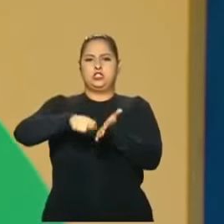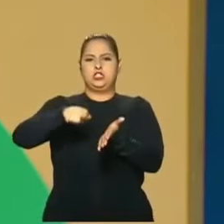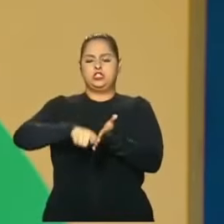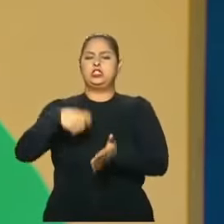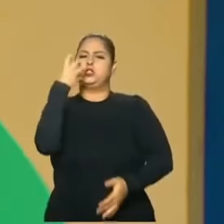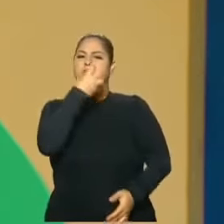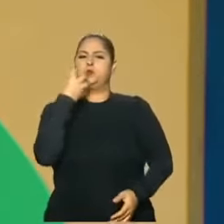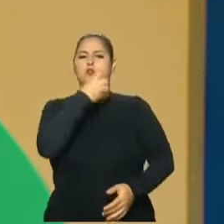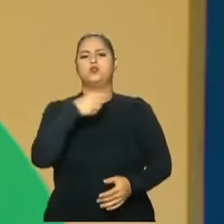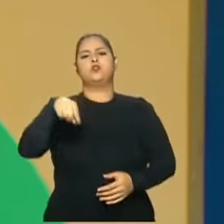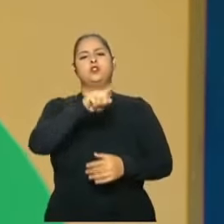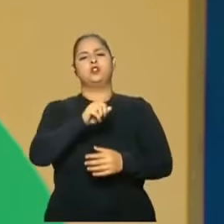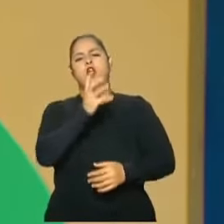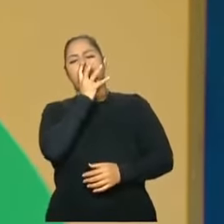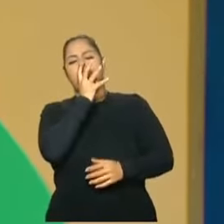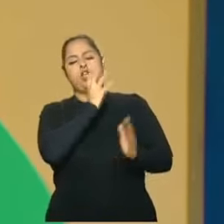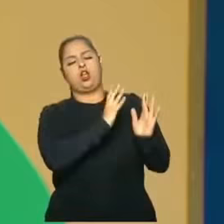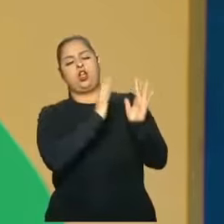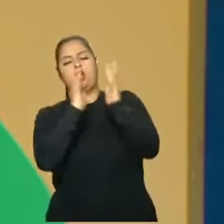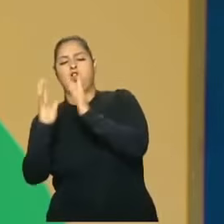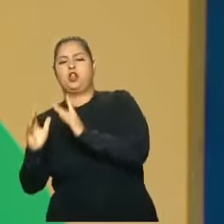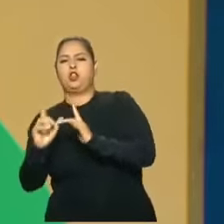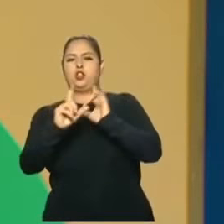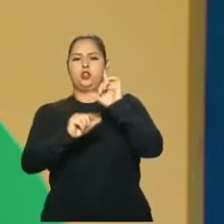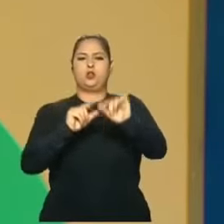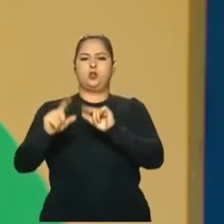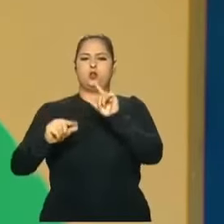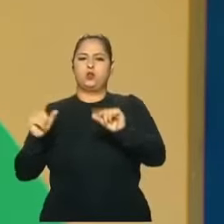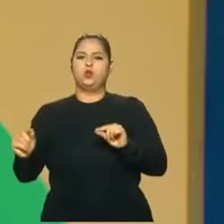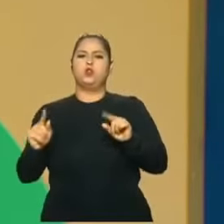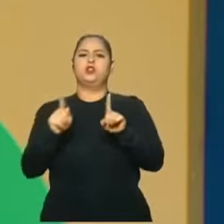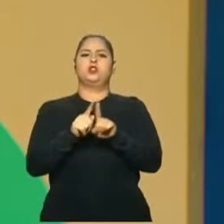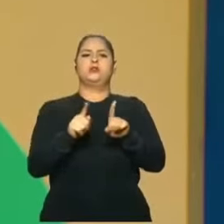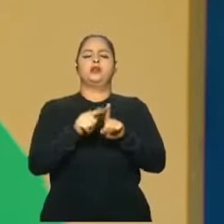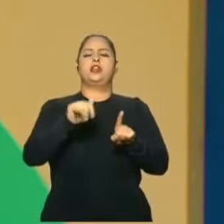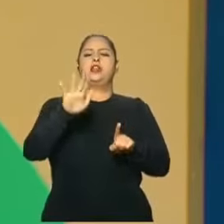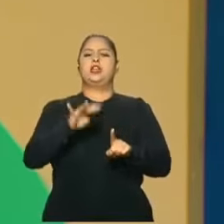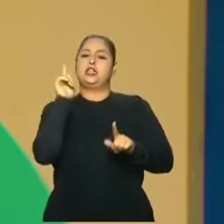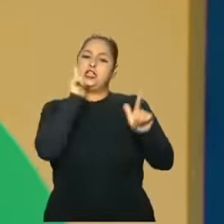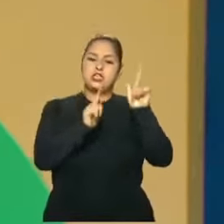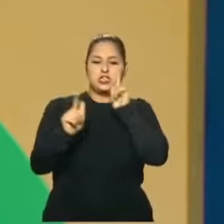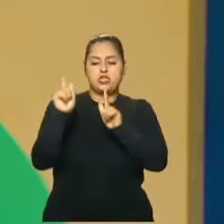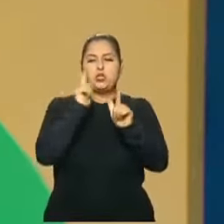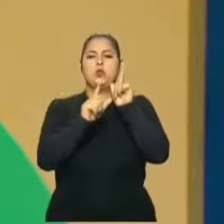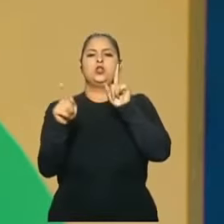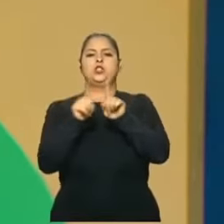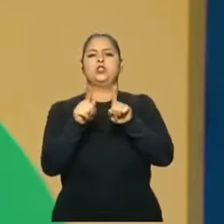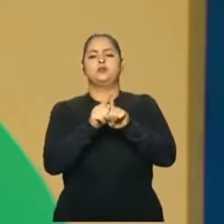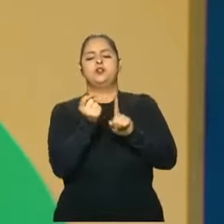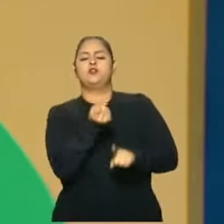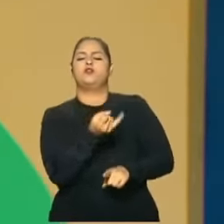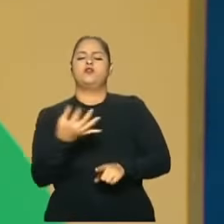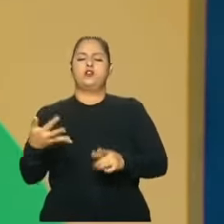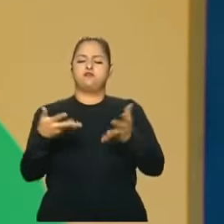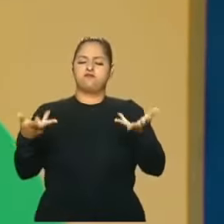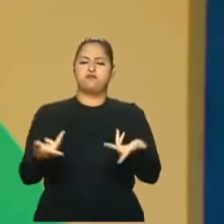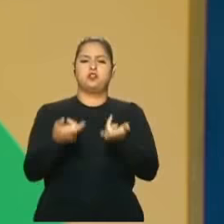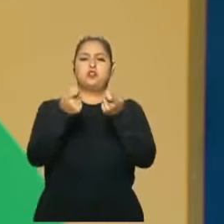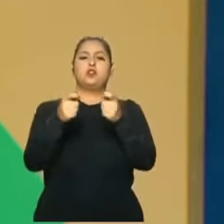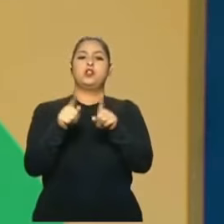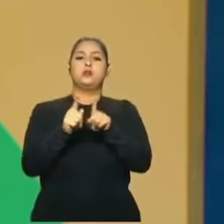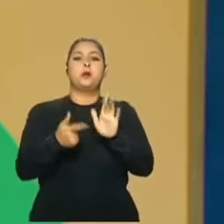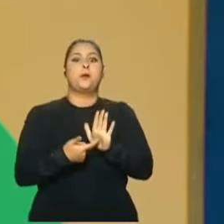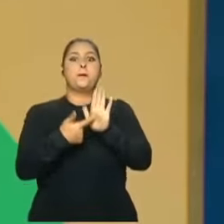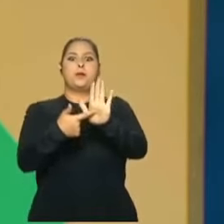acompanhou e escolheu conosco as semifinalistas e finalistas em meio a tantas obras de excelente qualidade que